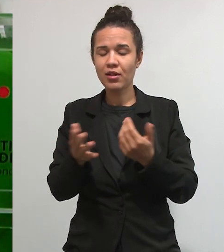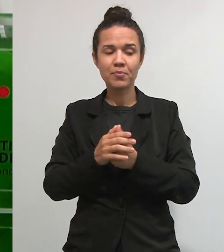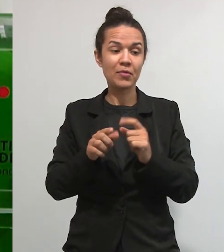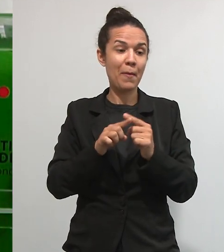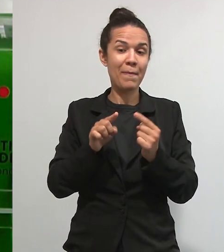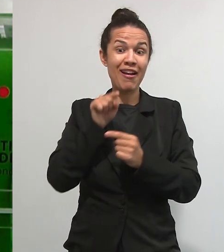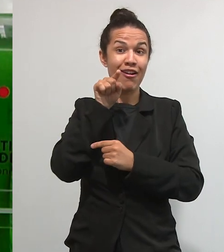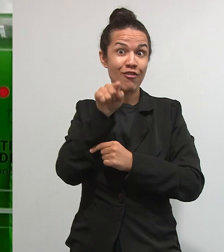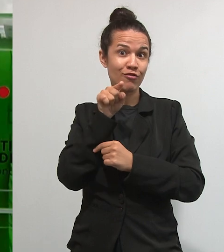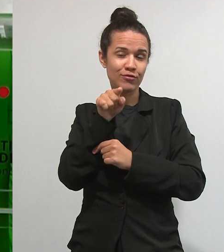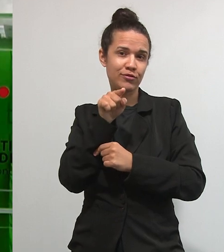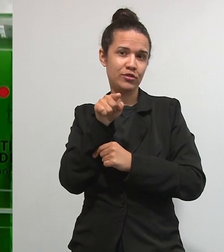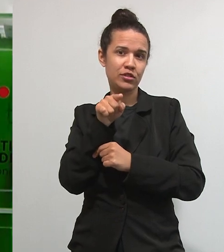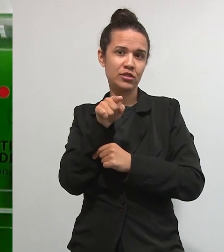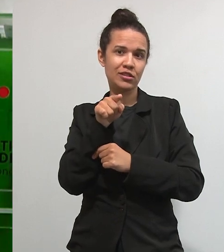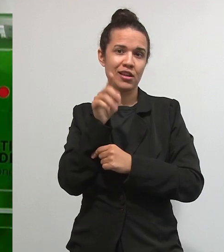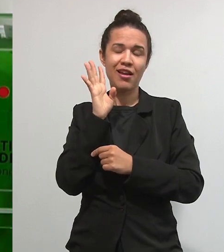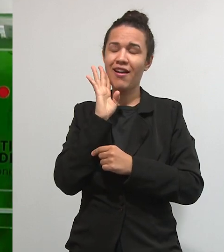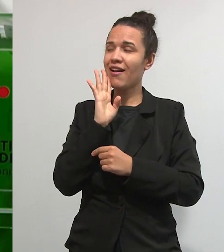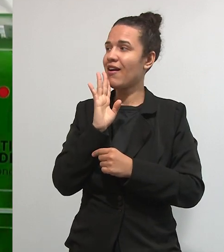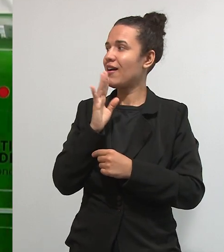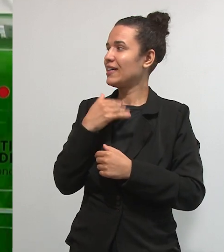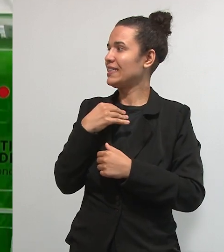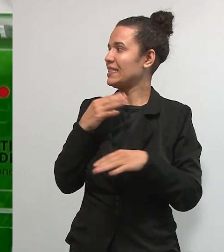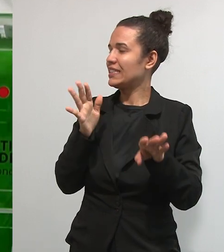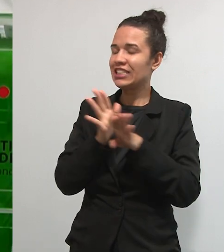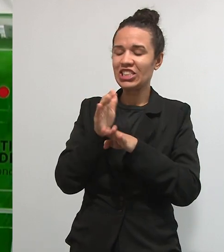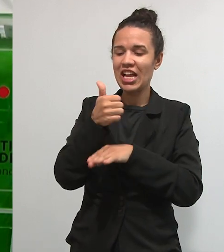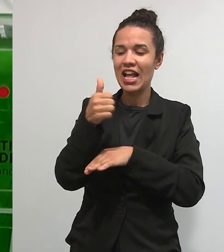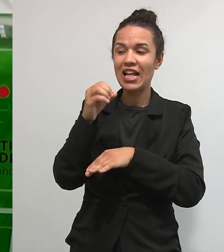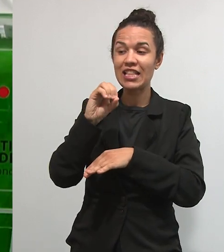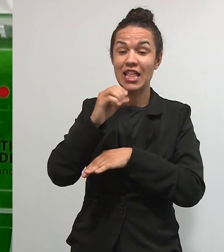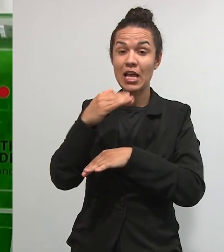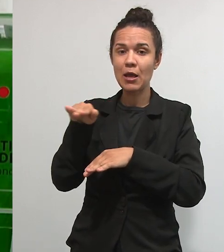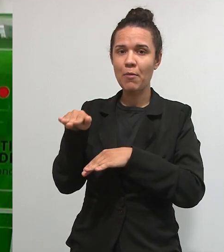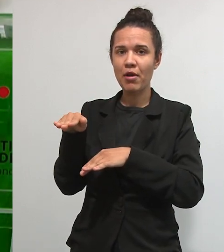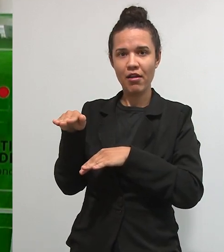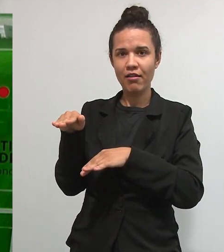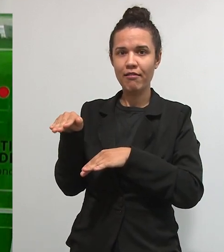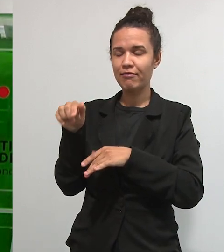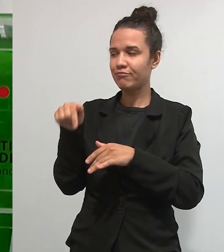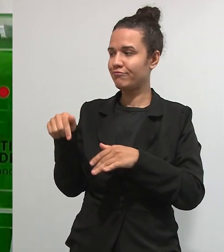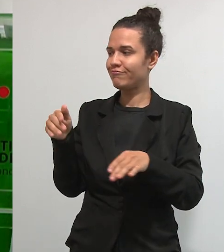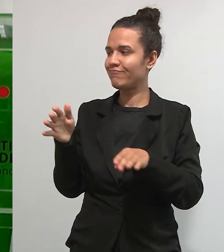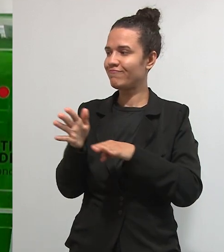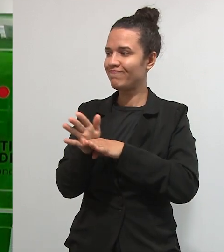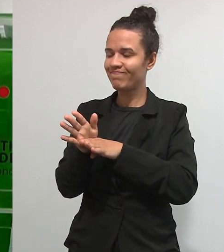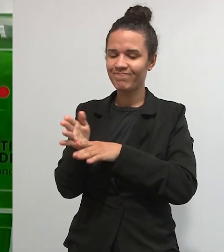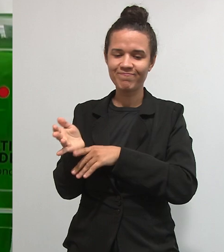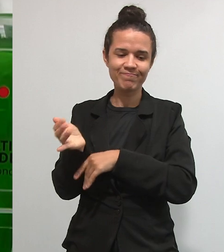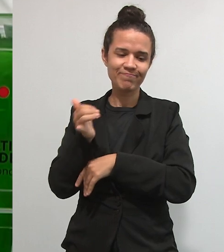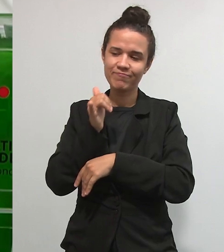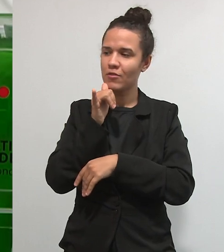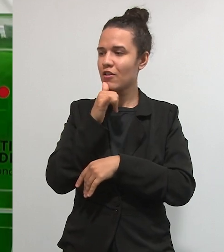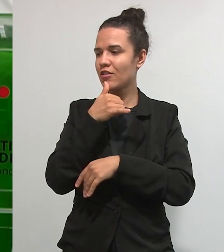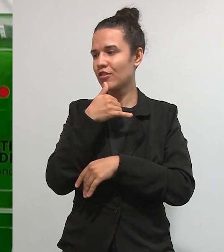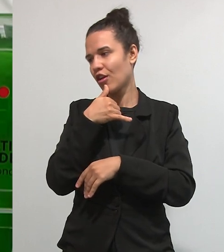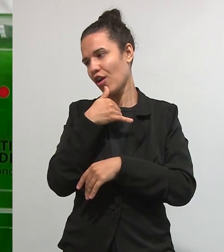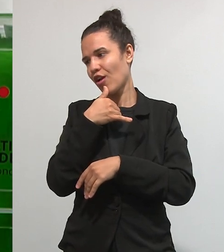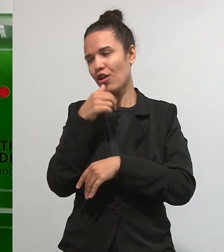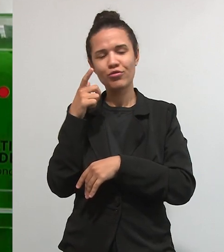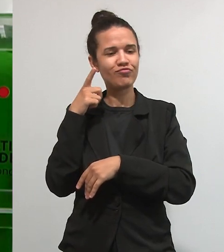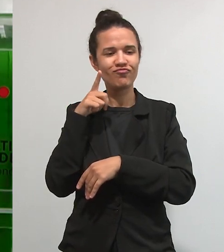acontece? Você chega lá, falou, chefe, chega lá 10h30, e ele precisava 10 horas para aquela reunião. 10h30,